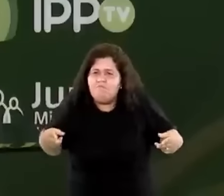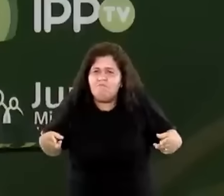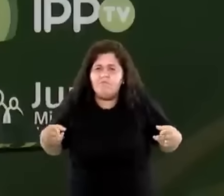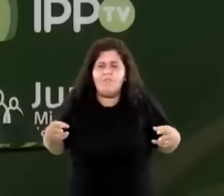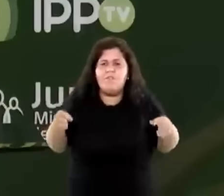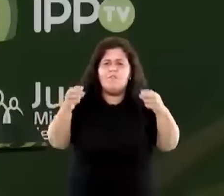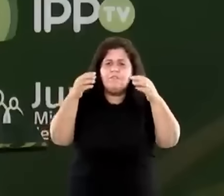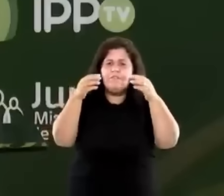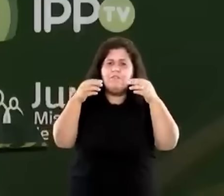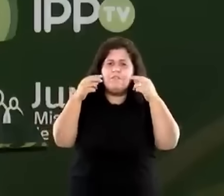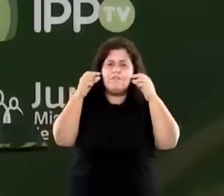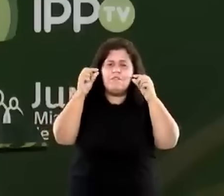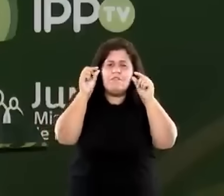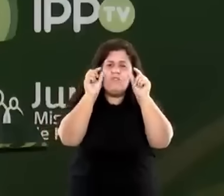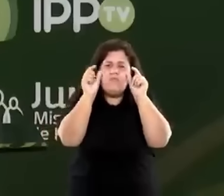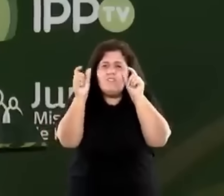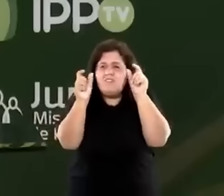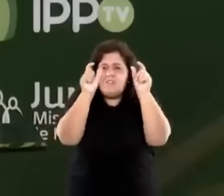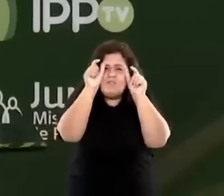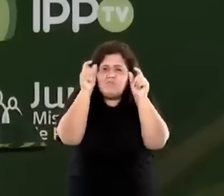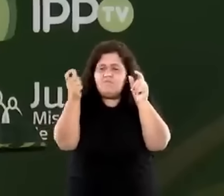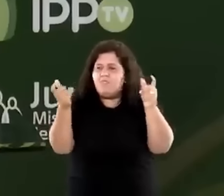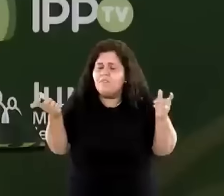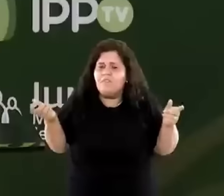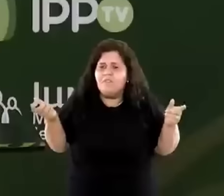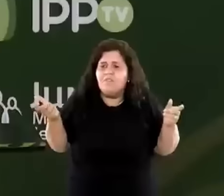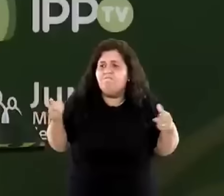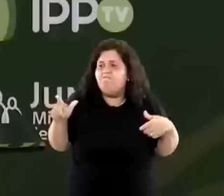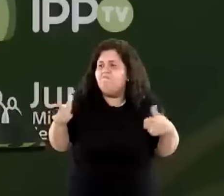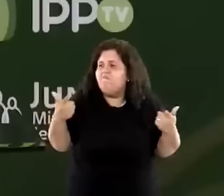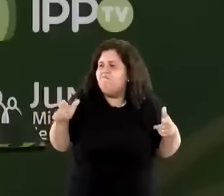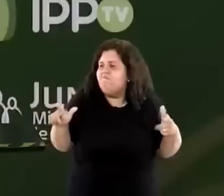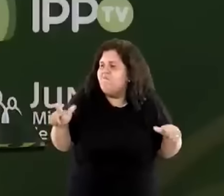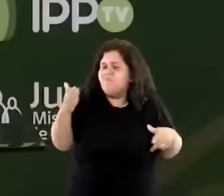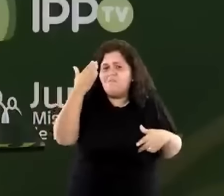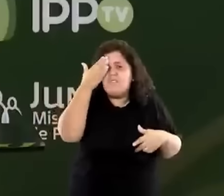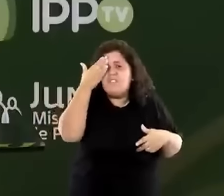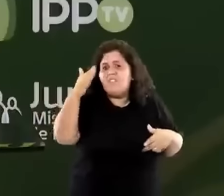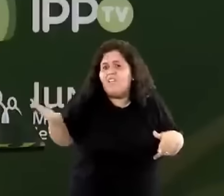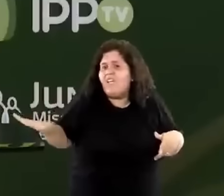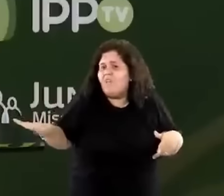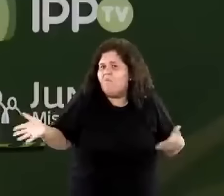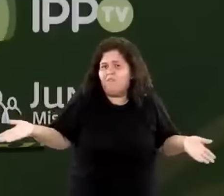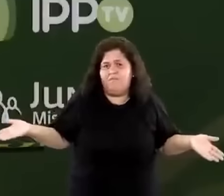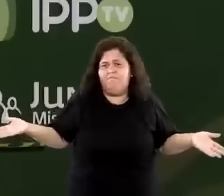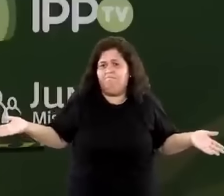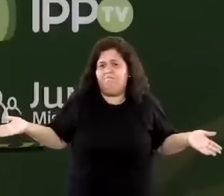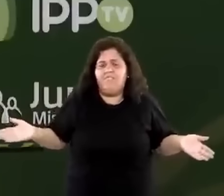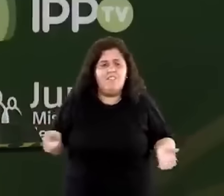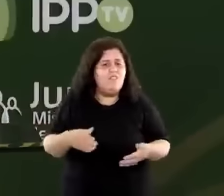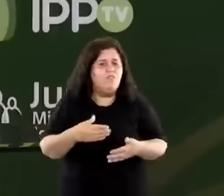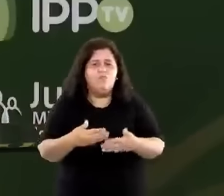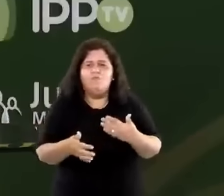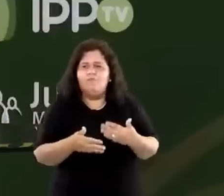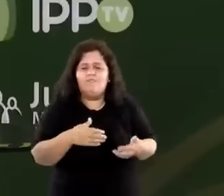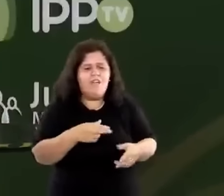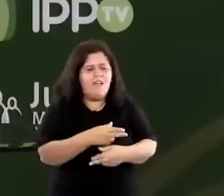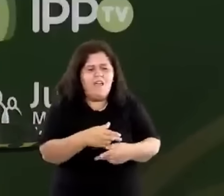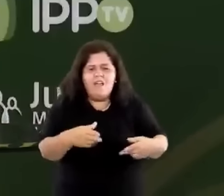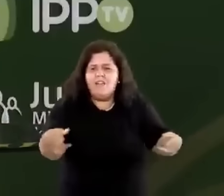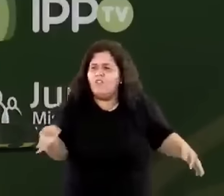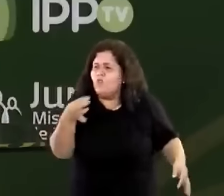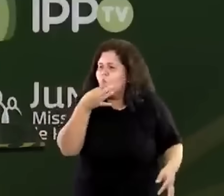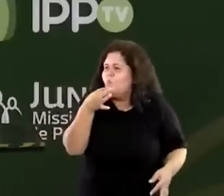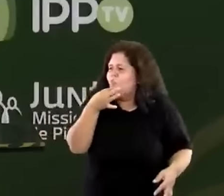representam eu preciso admitir que não tem consenso dos hermeneutas dos exegetas dos estudiosos acerca do que